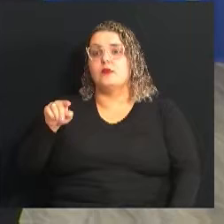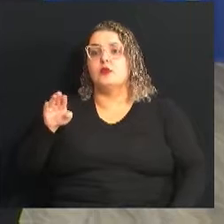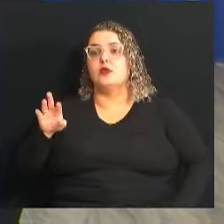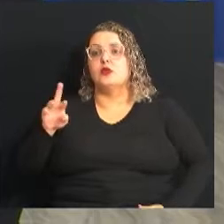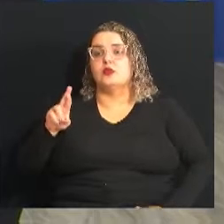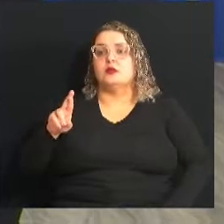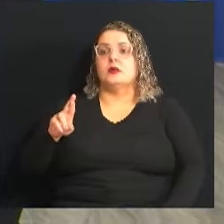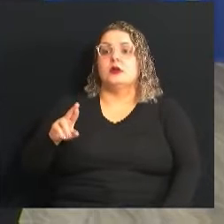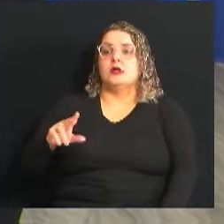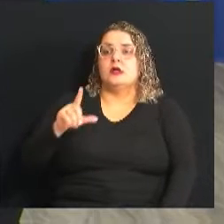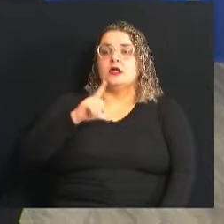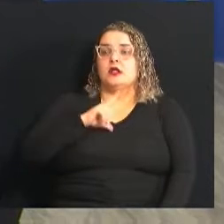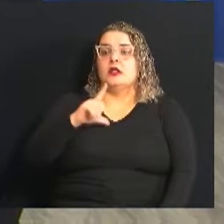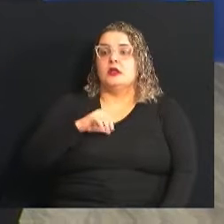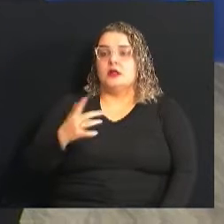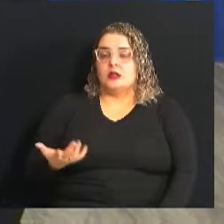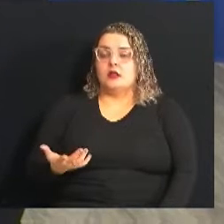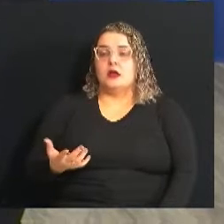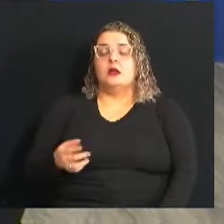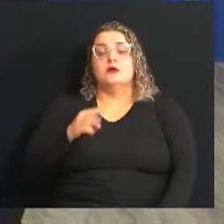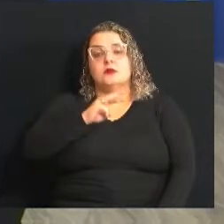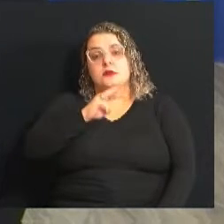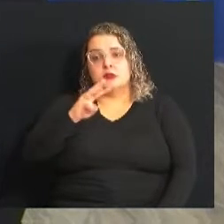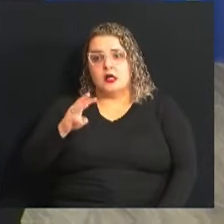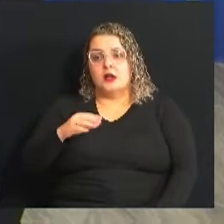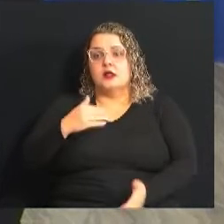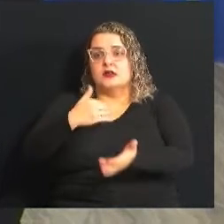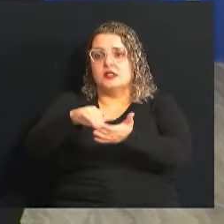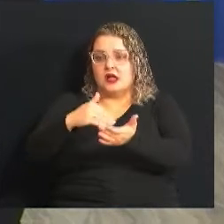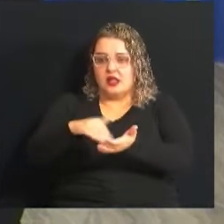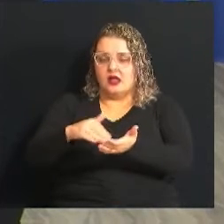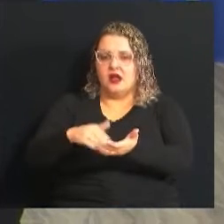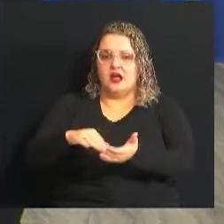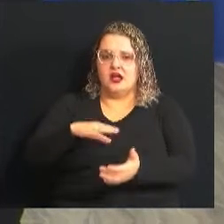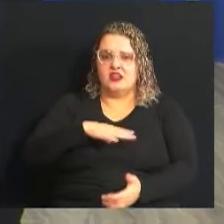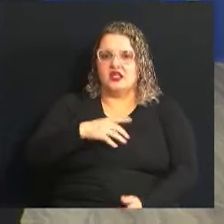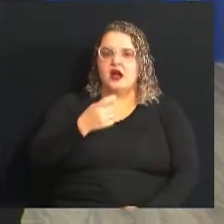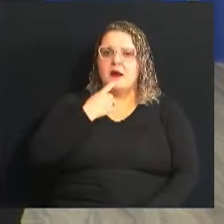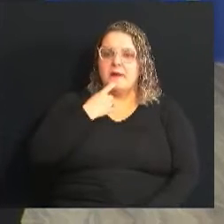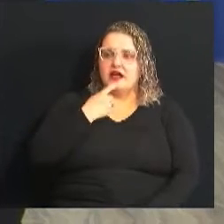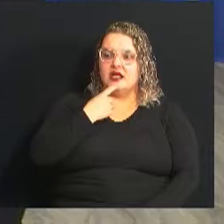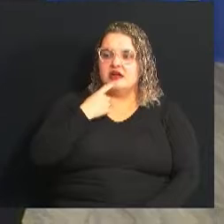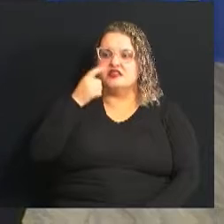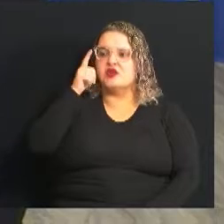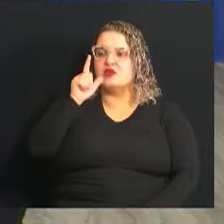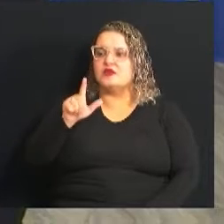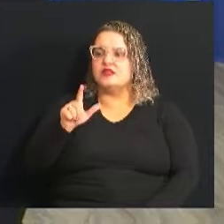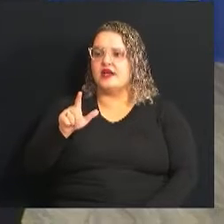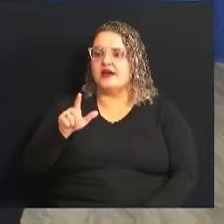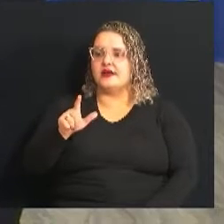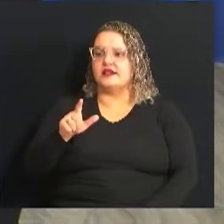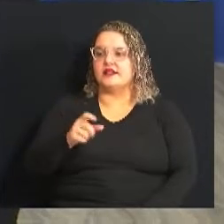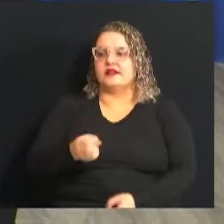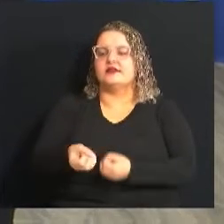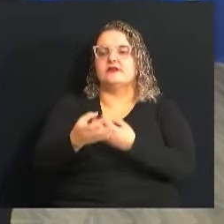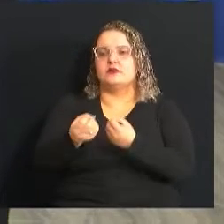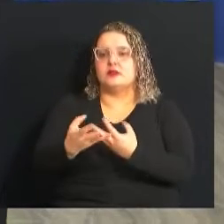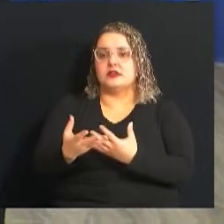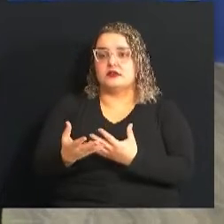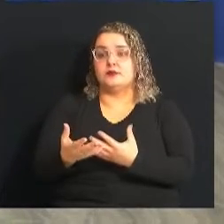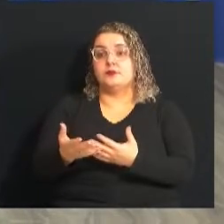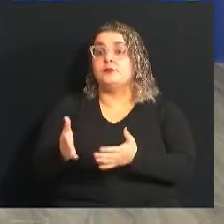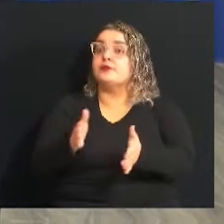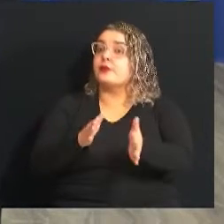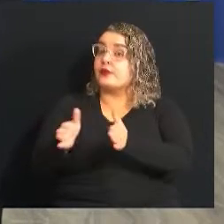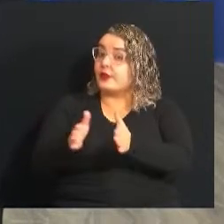vacina.campinas.sp.gov.br, e também você, através do site da Secretaria Municipal, você consegue as informações. Ainda estamos em